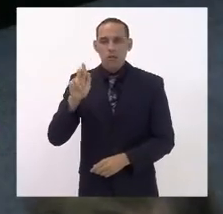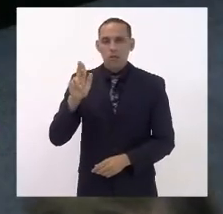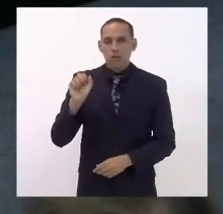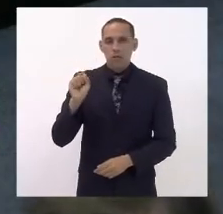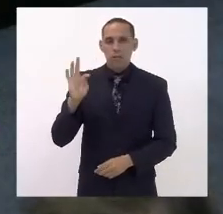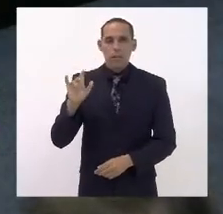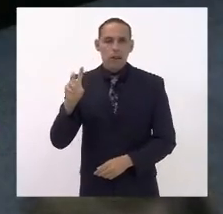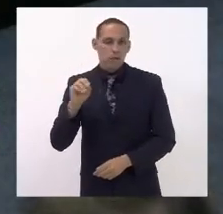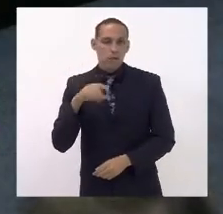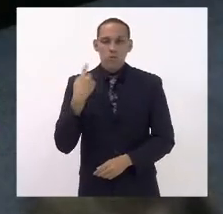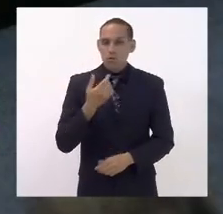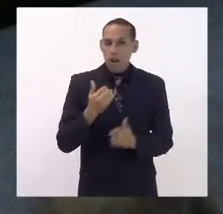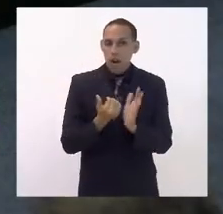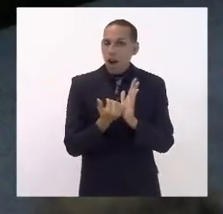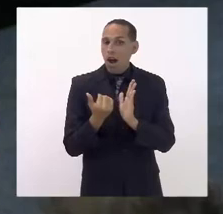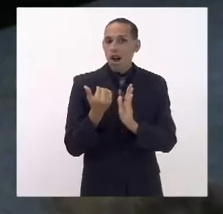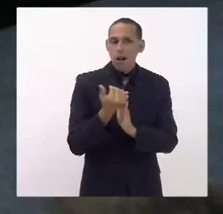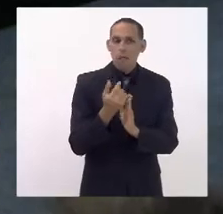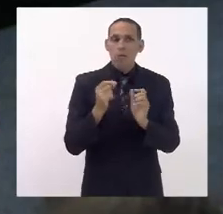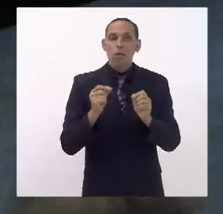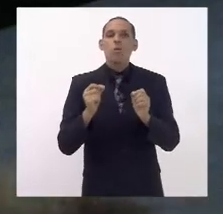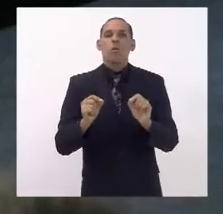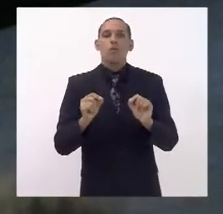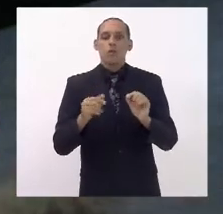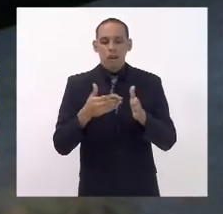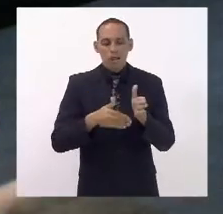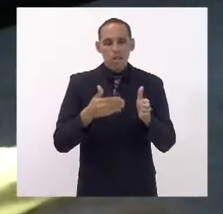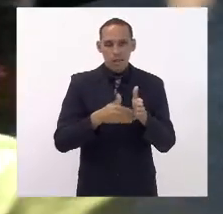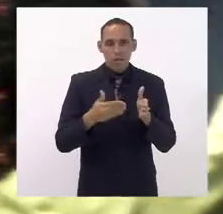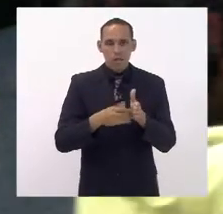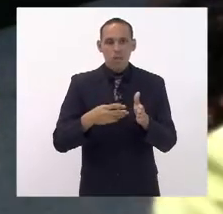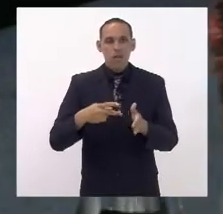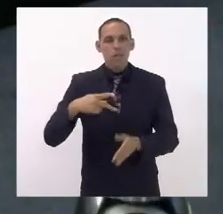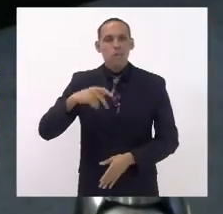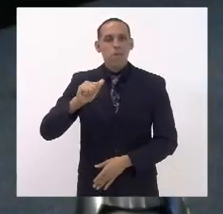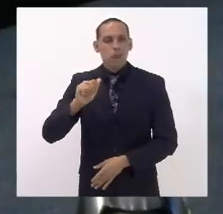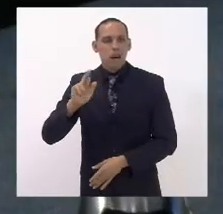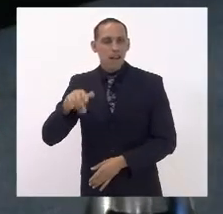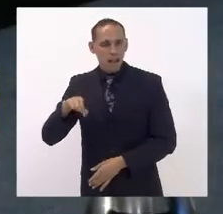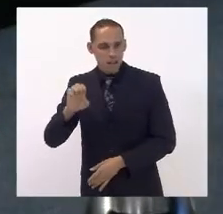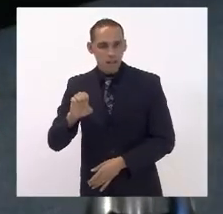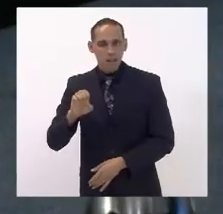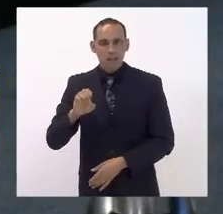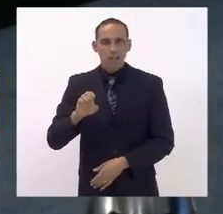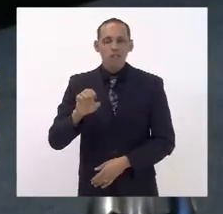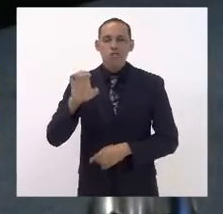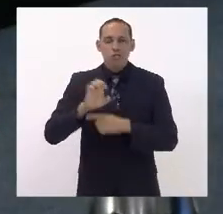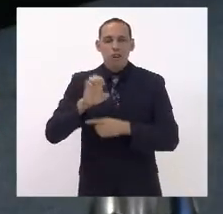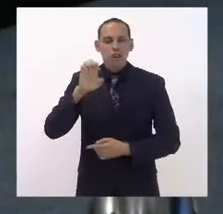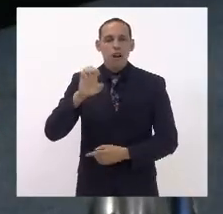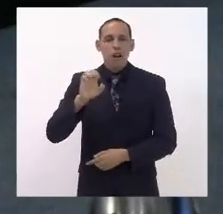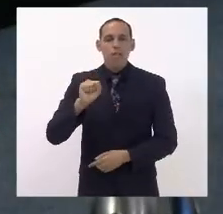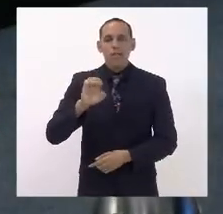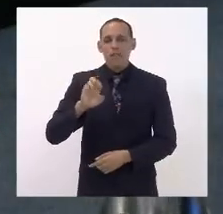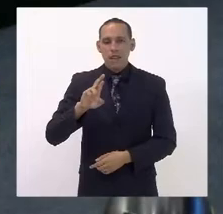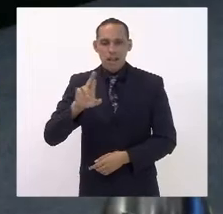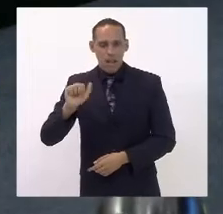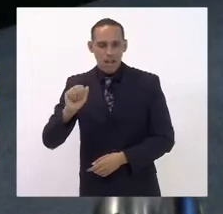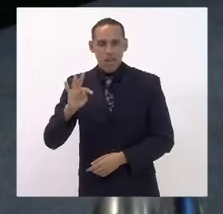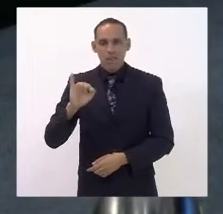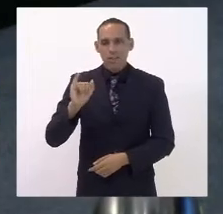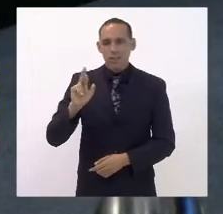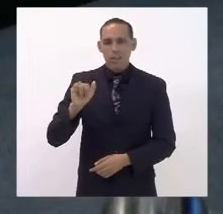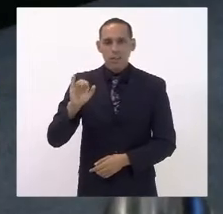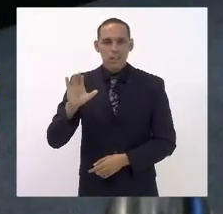caso, amplia os limites do Parque Estadual da Serra da Tiririca e preserva o entorno da Lagoa